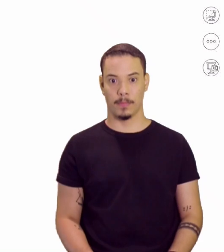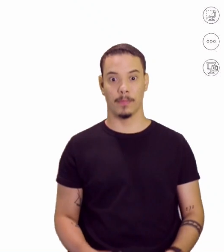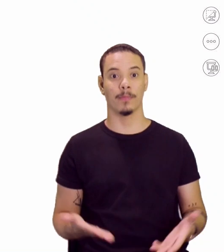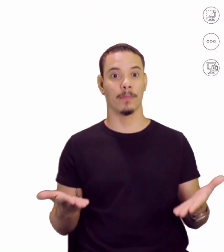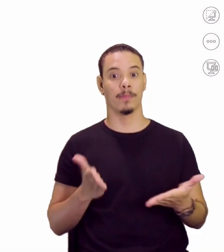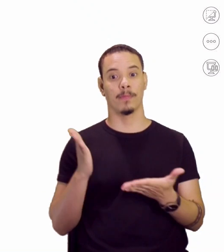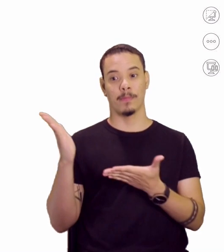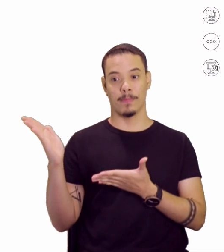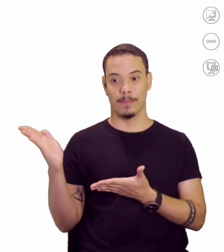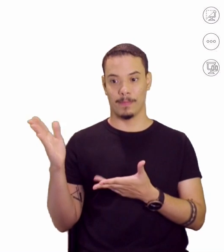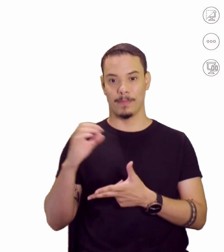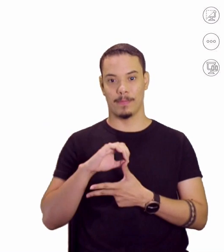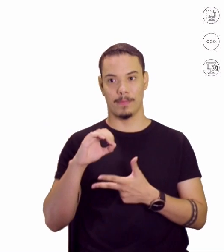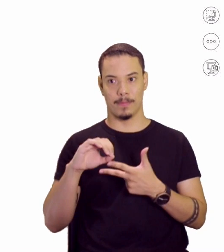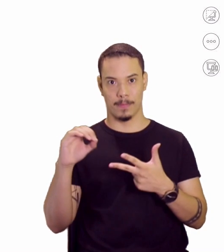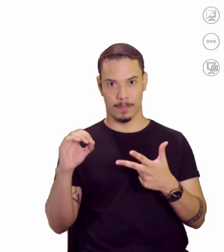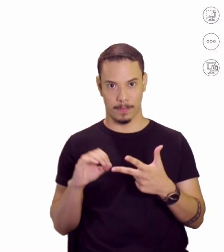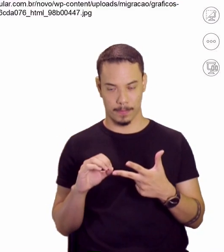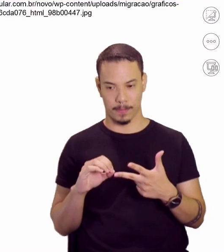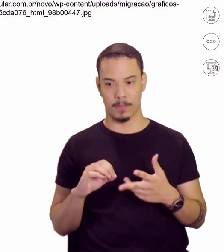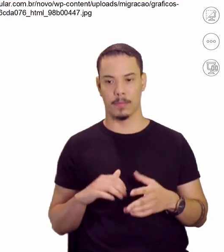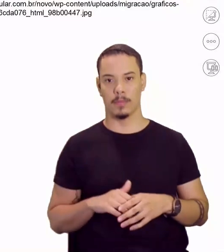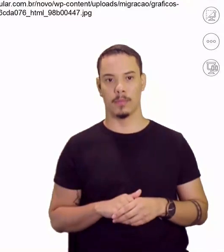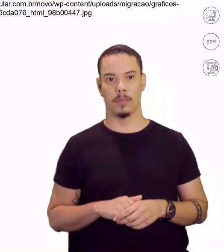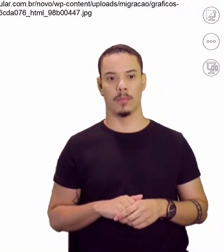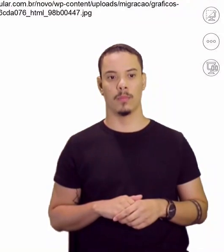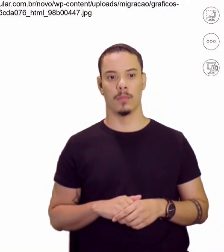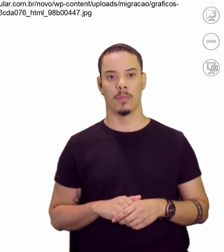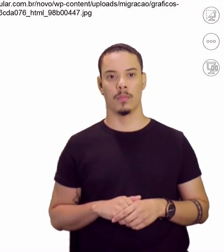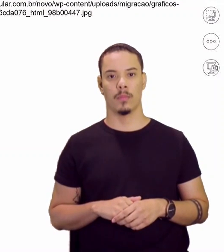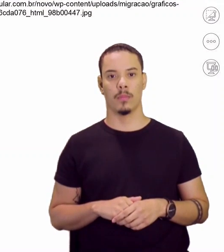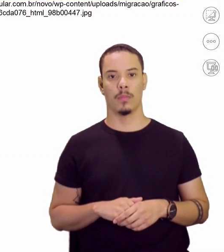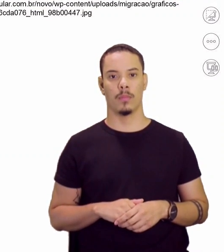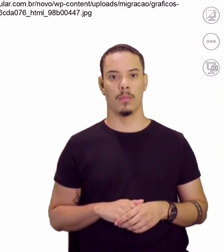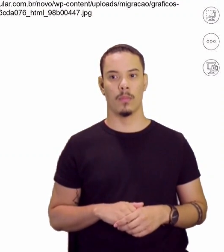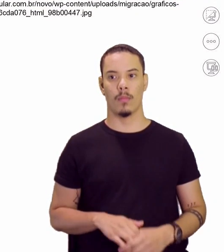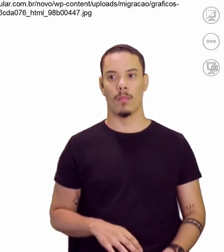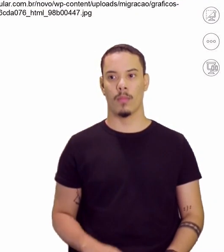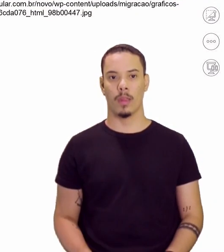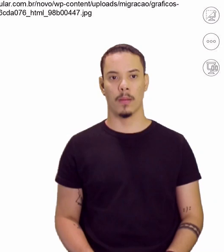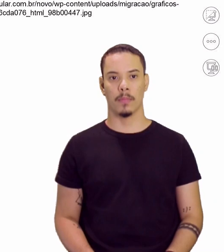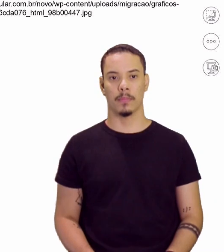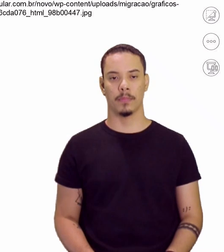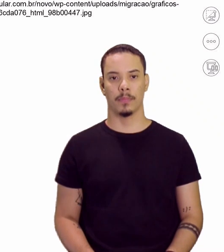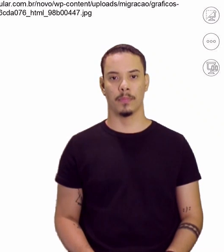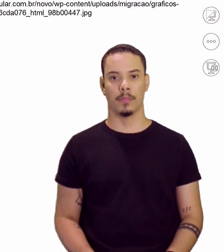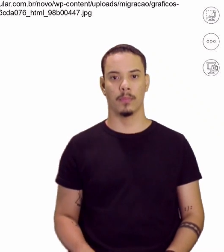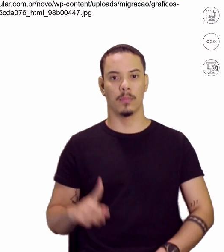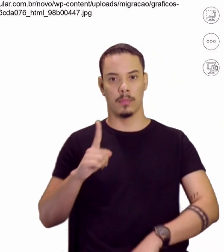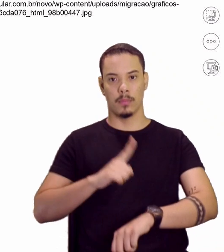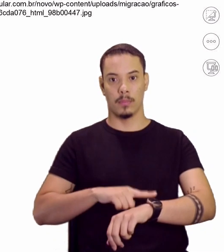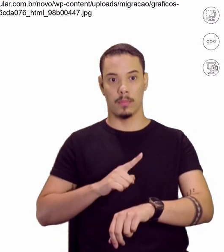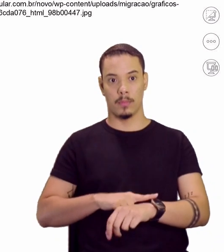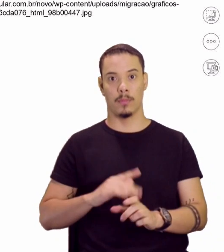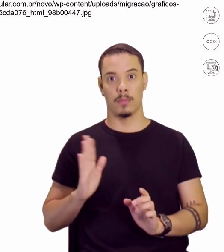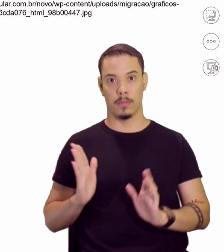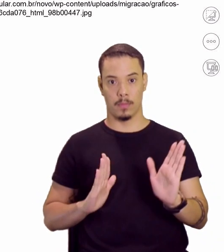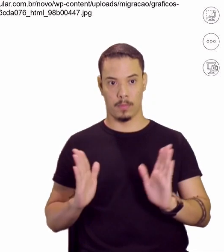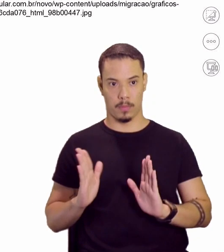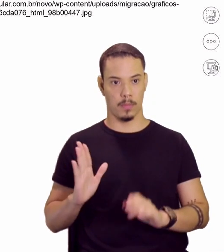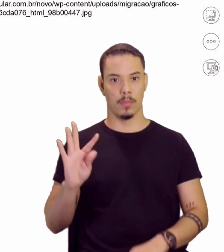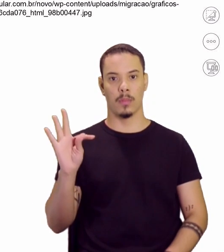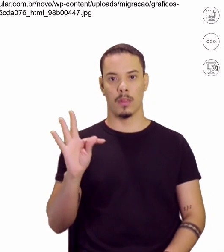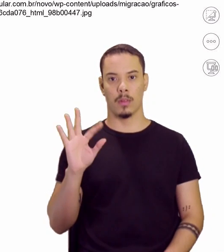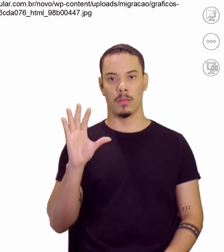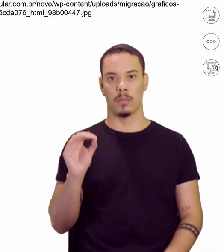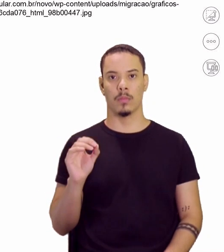vindo ali, questão Enem. Olha aí o Enem. Olha ali, pessoal, ó. No instante T